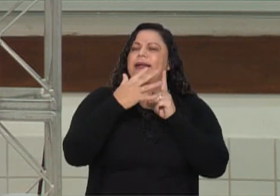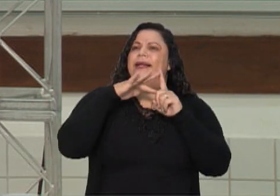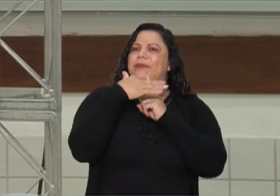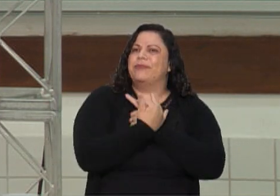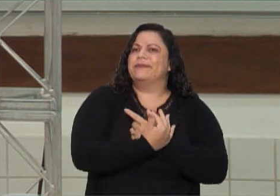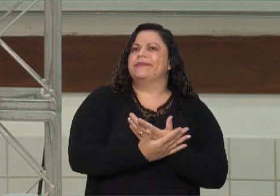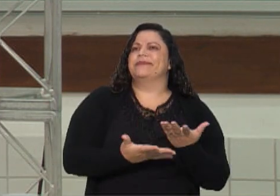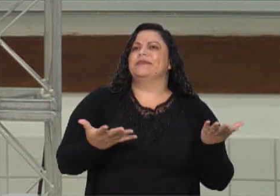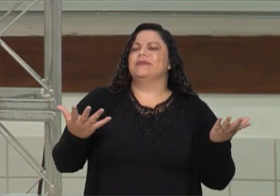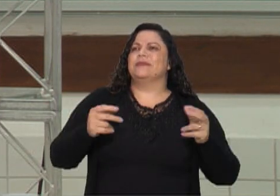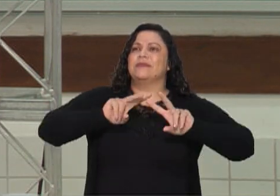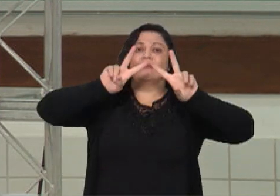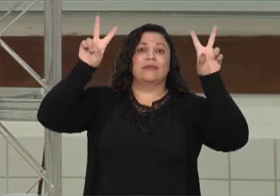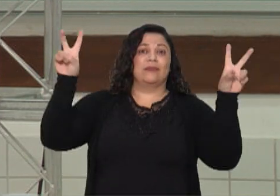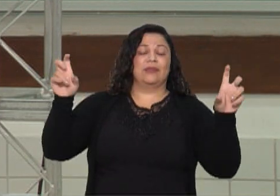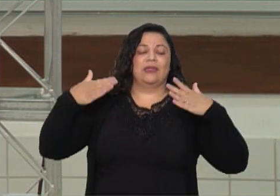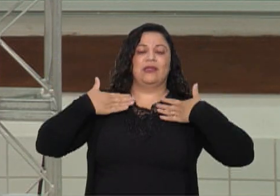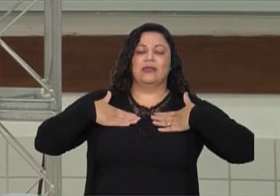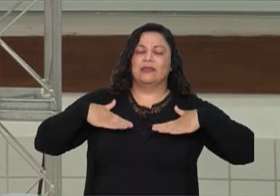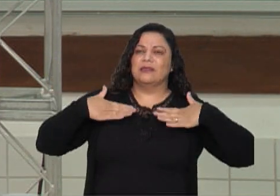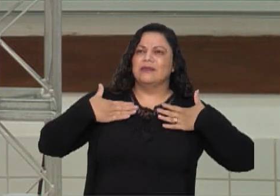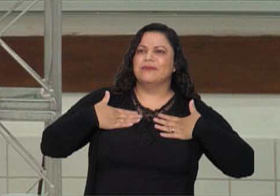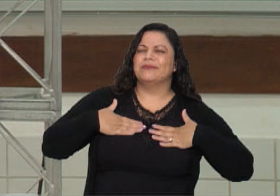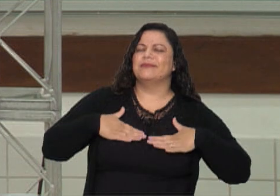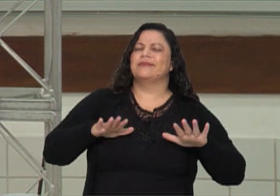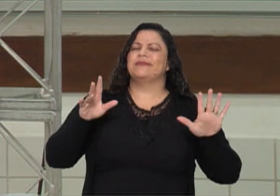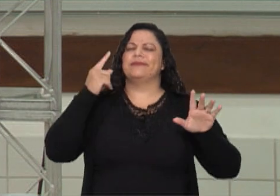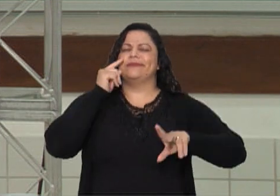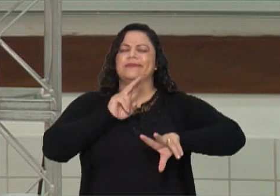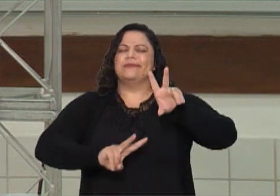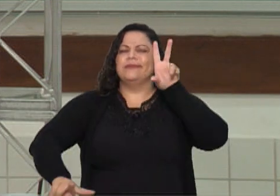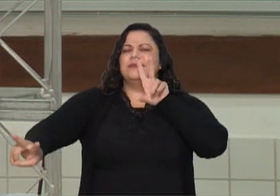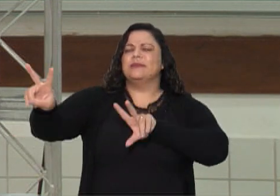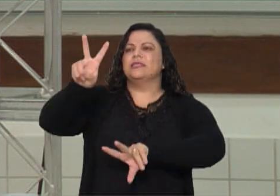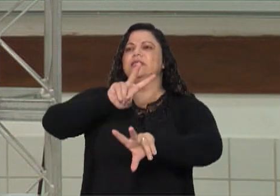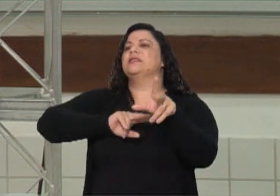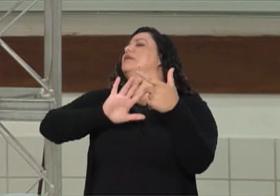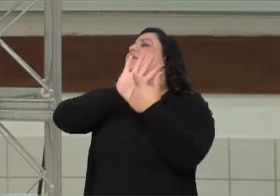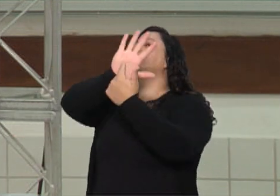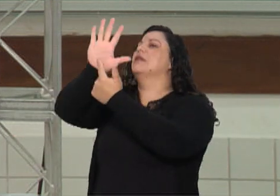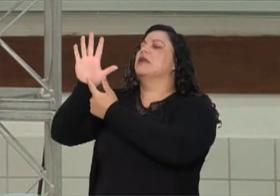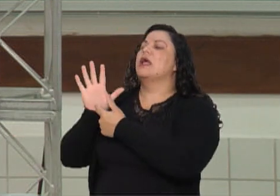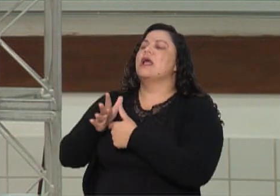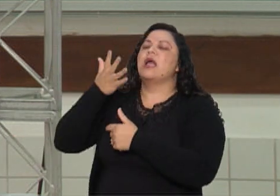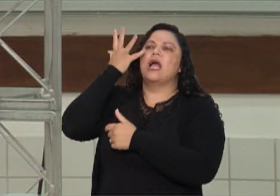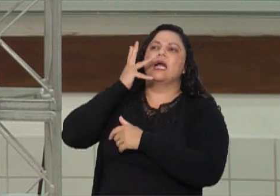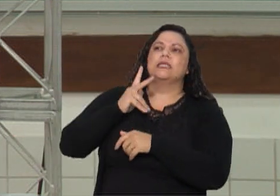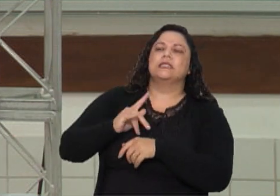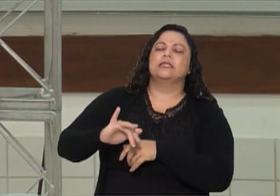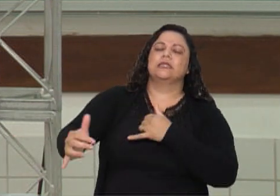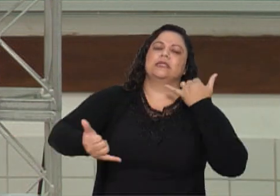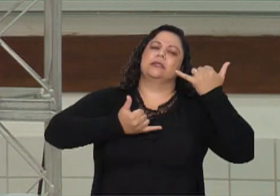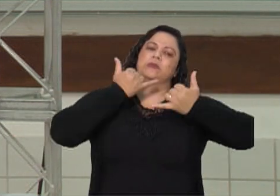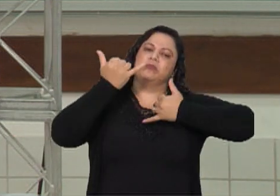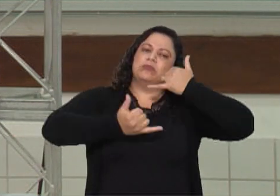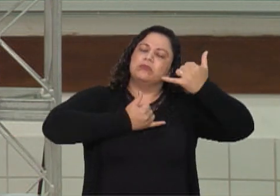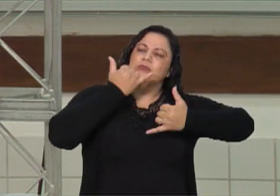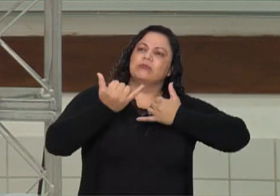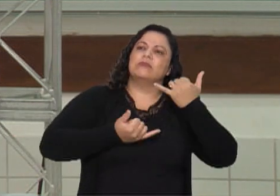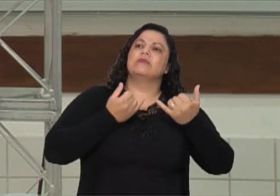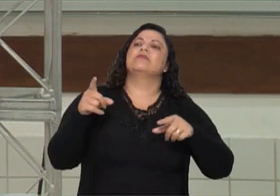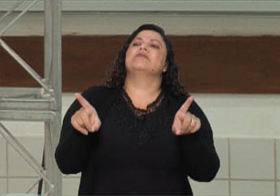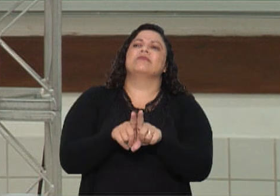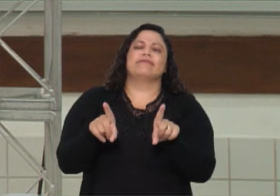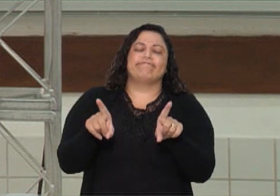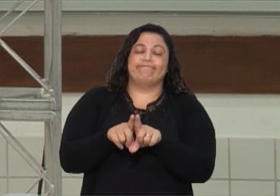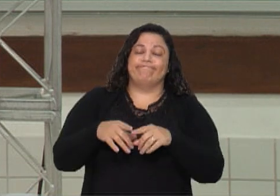uma temática mais suave, né? Mostrando as crianças, mostrando a infância, mostrando as brincadeiras que ele fazia,